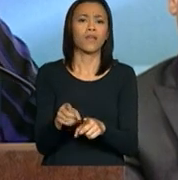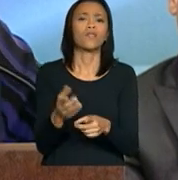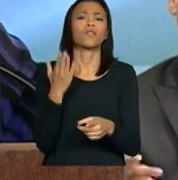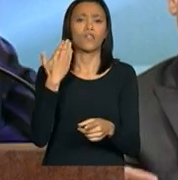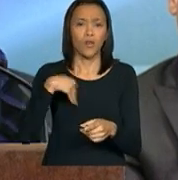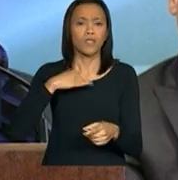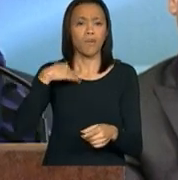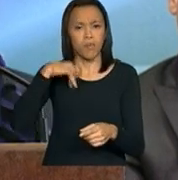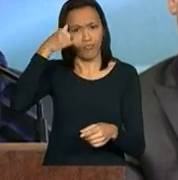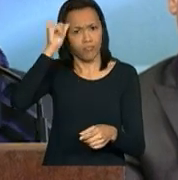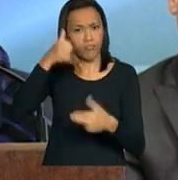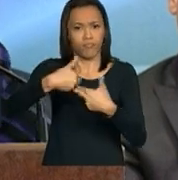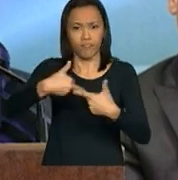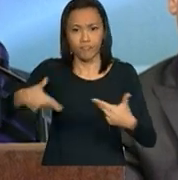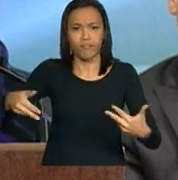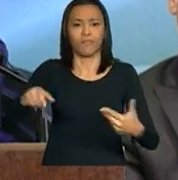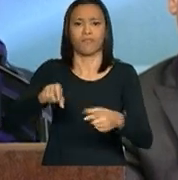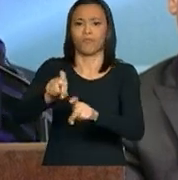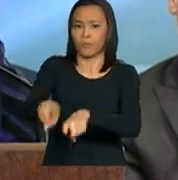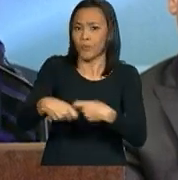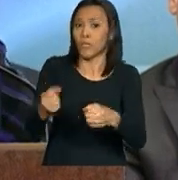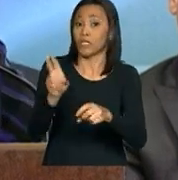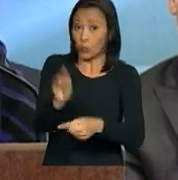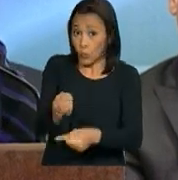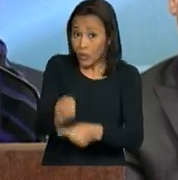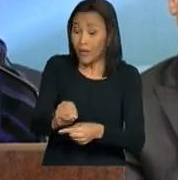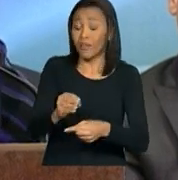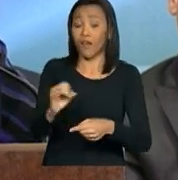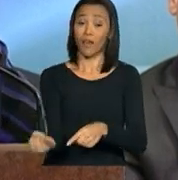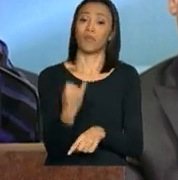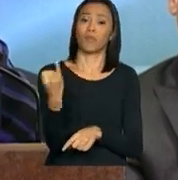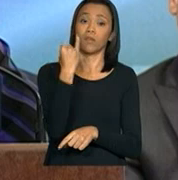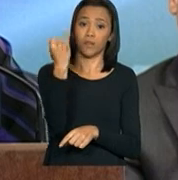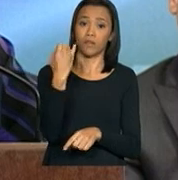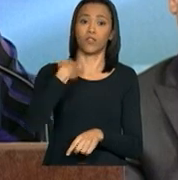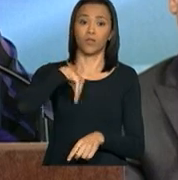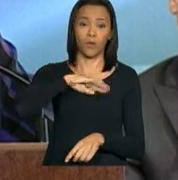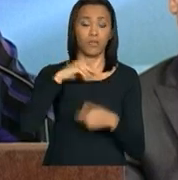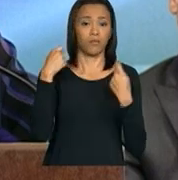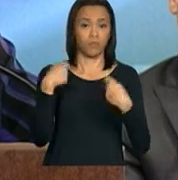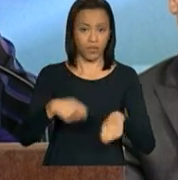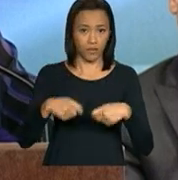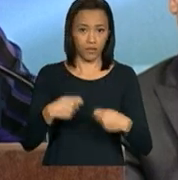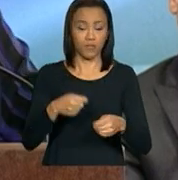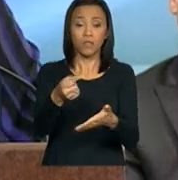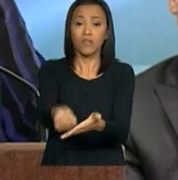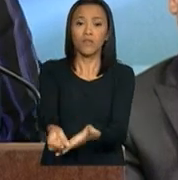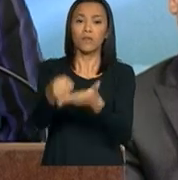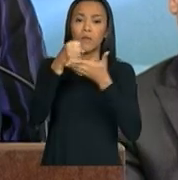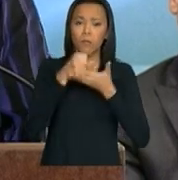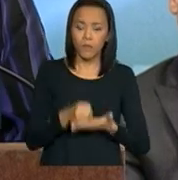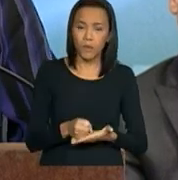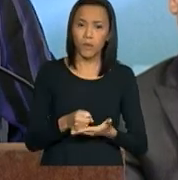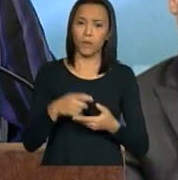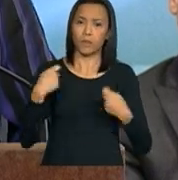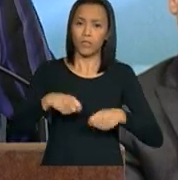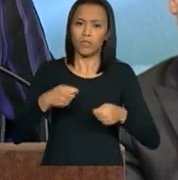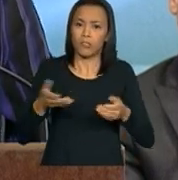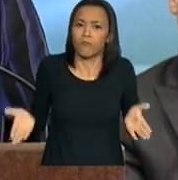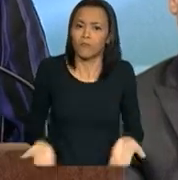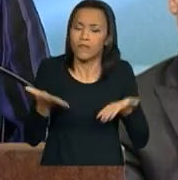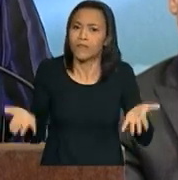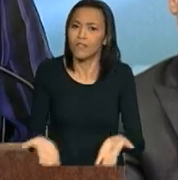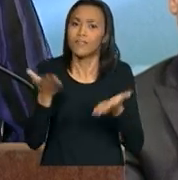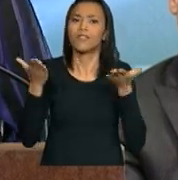quanto a agropecuária é fundamental e por isso precisa do apoio precisa do incentivo e